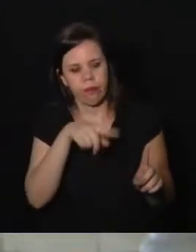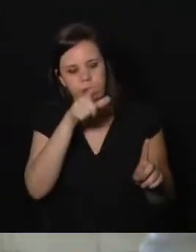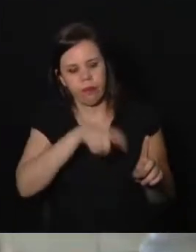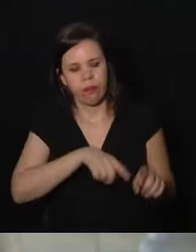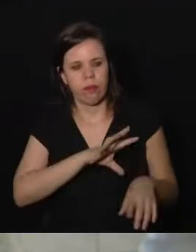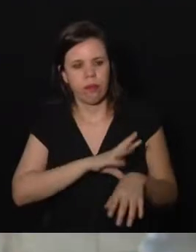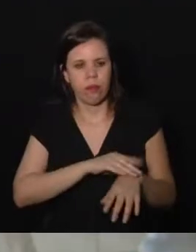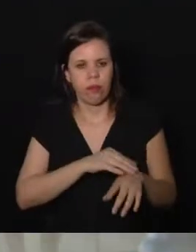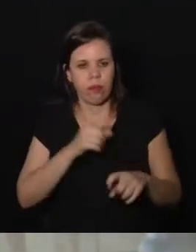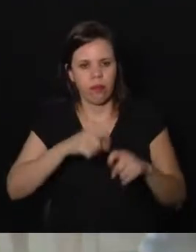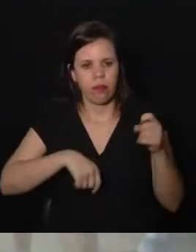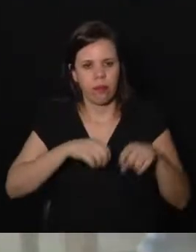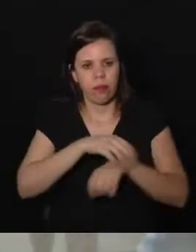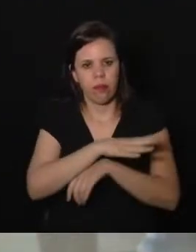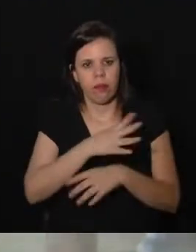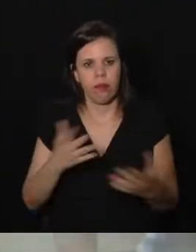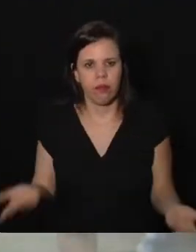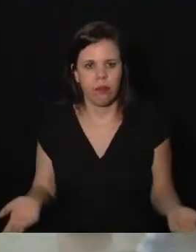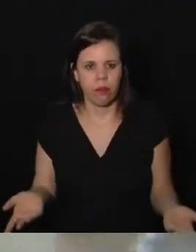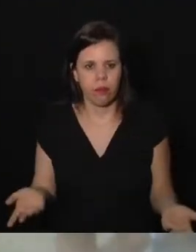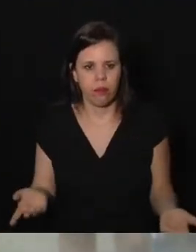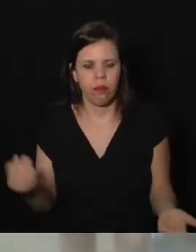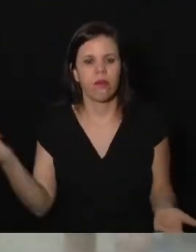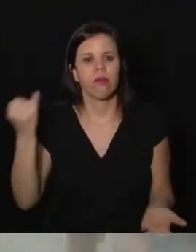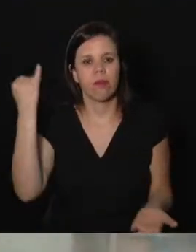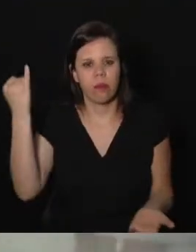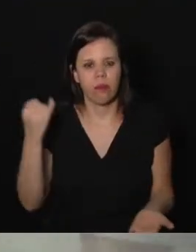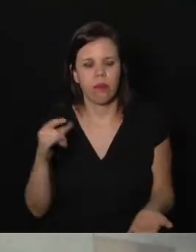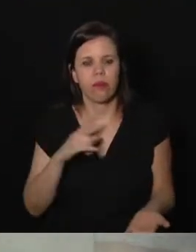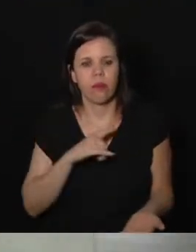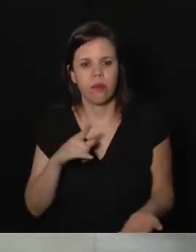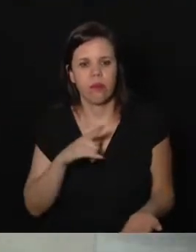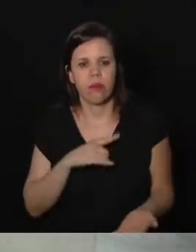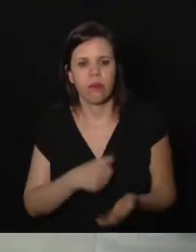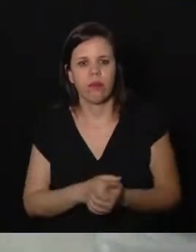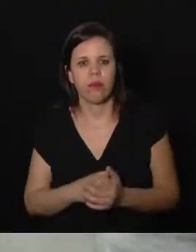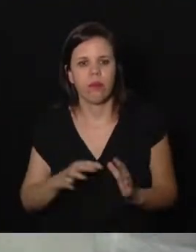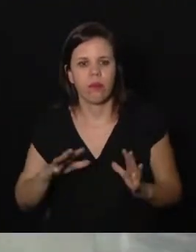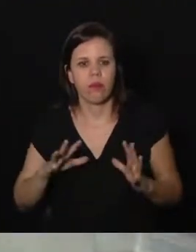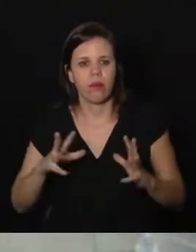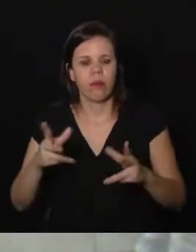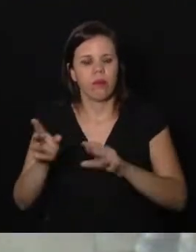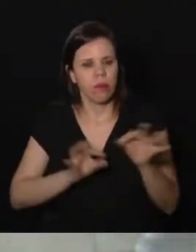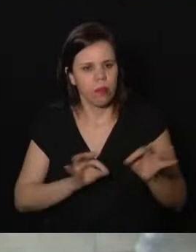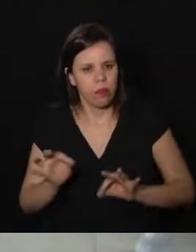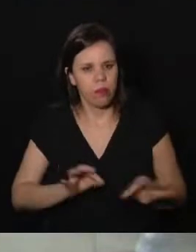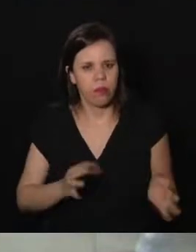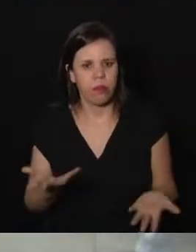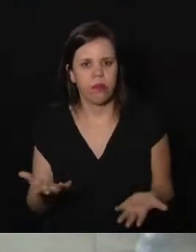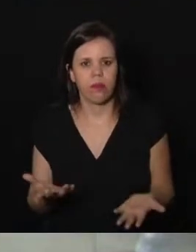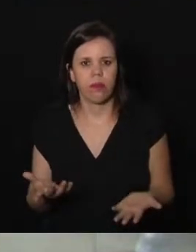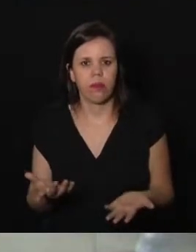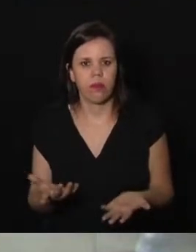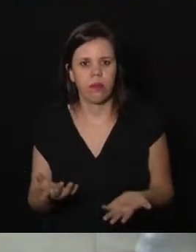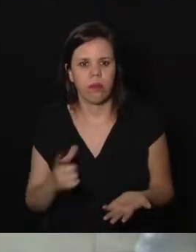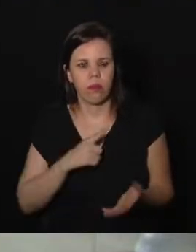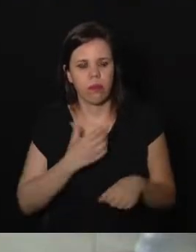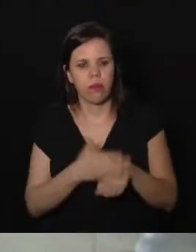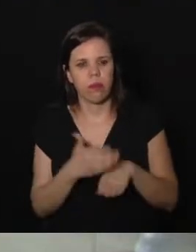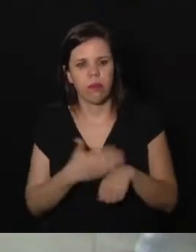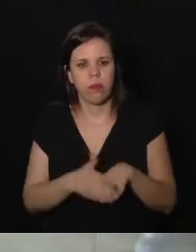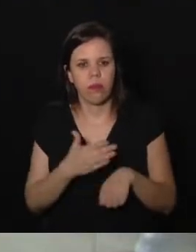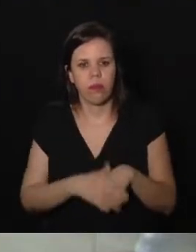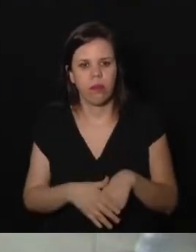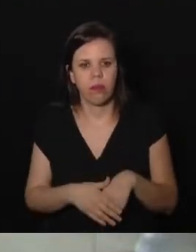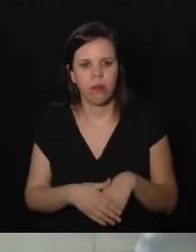doença sexualmente transmissível. Então é muito importante que haja todo esse preparo, esse